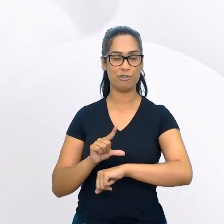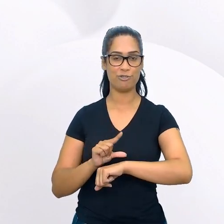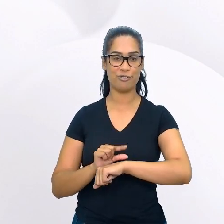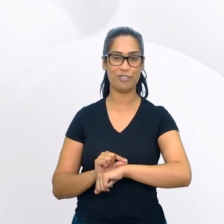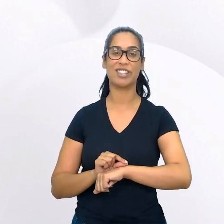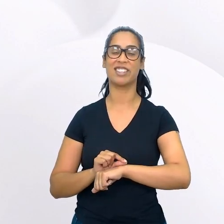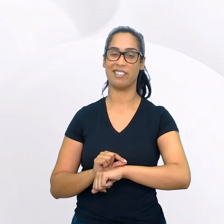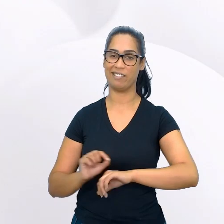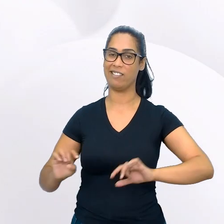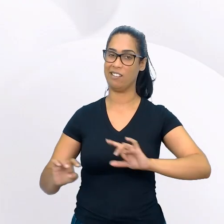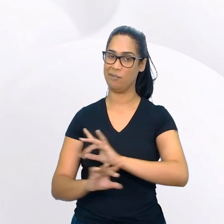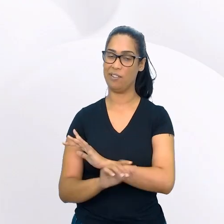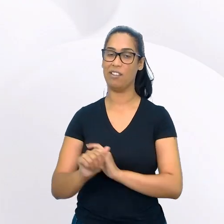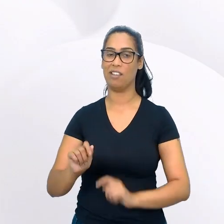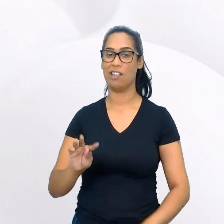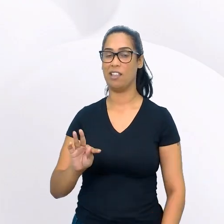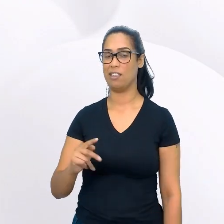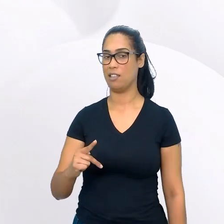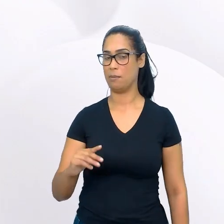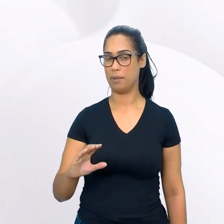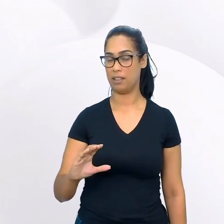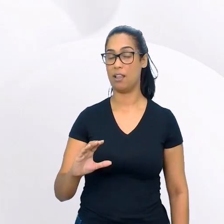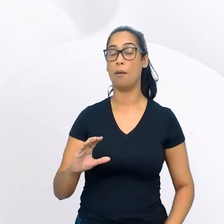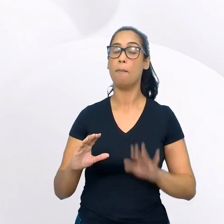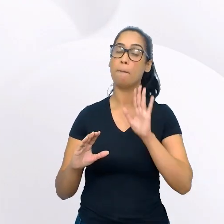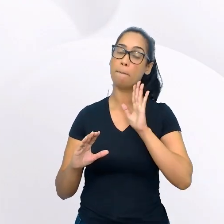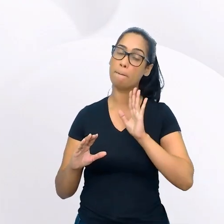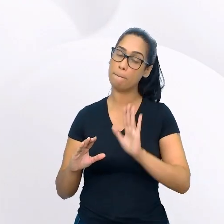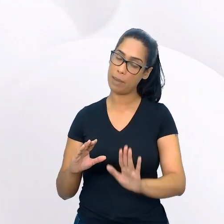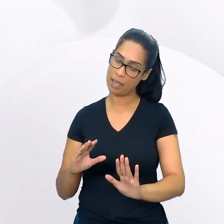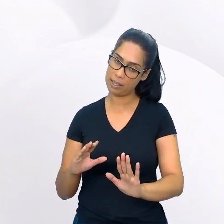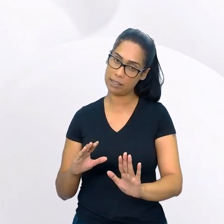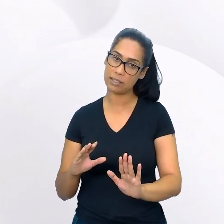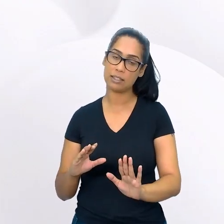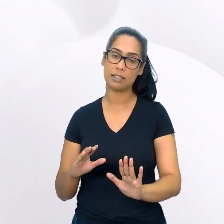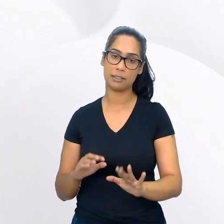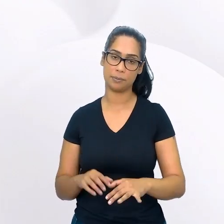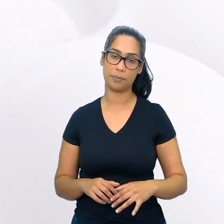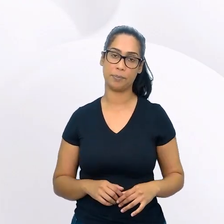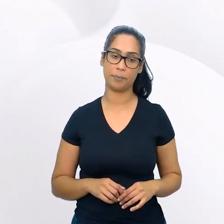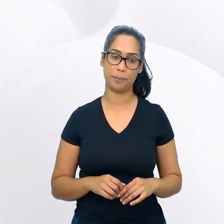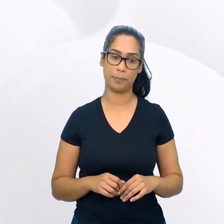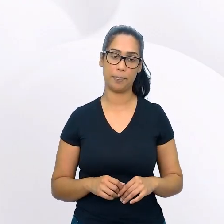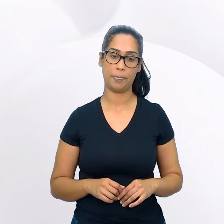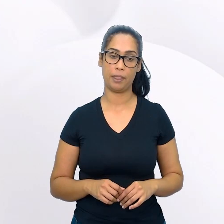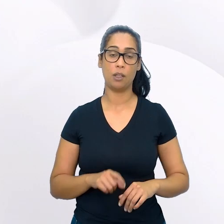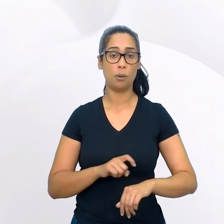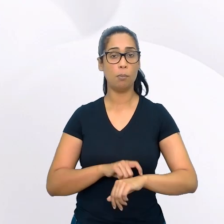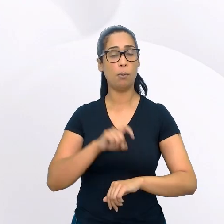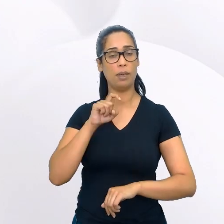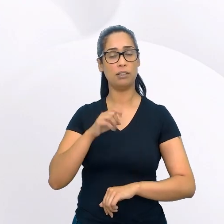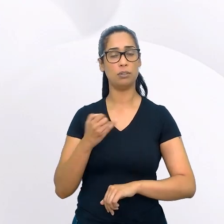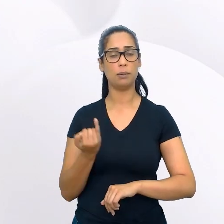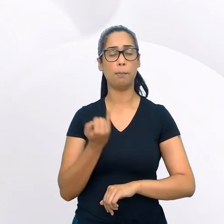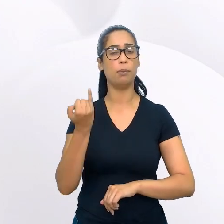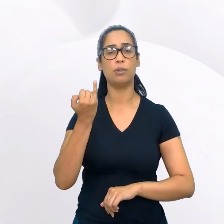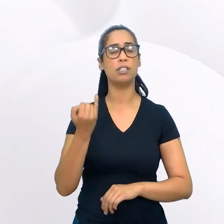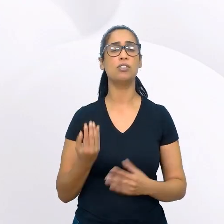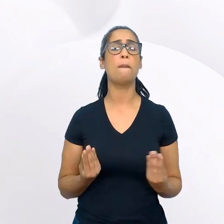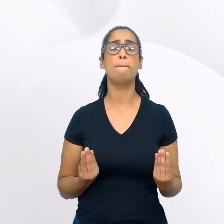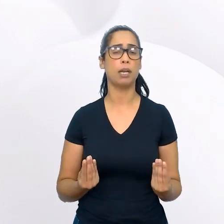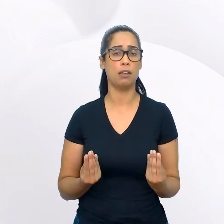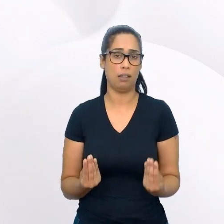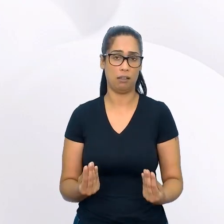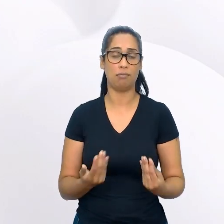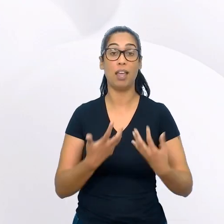mas é um momento de acho que de reflexão né Silvia